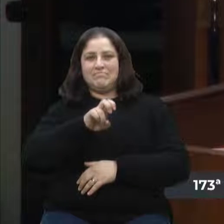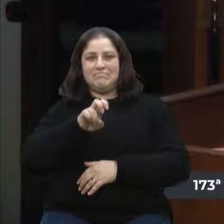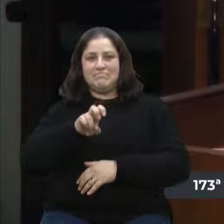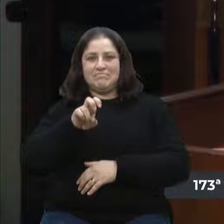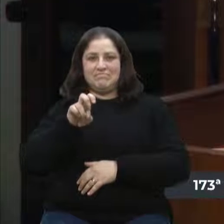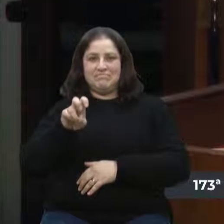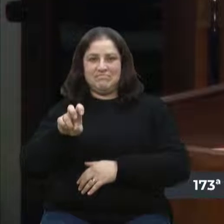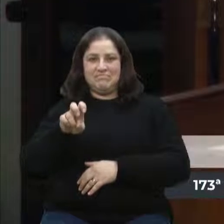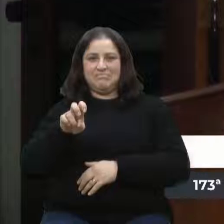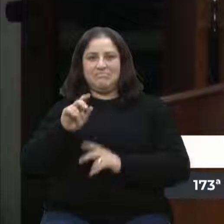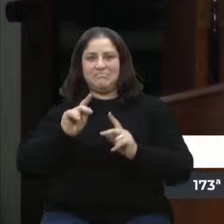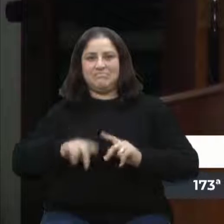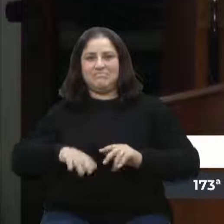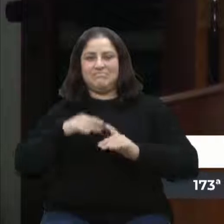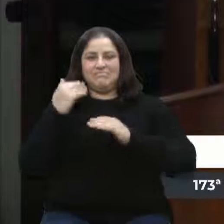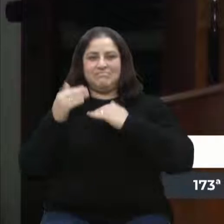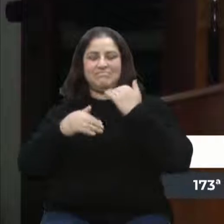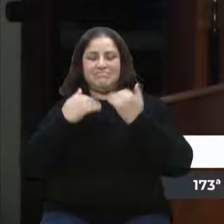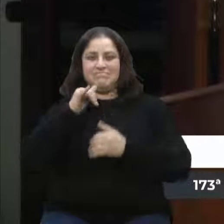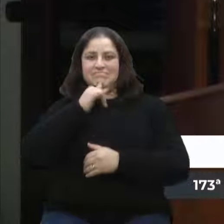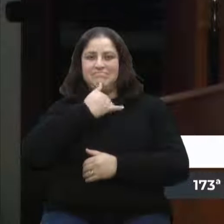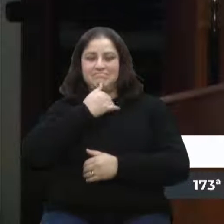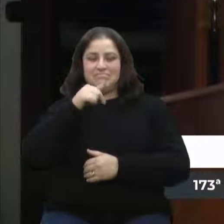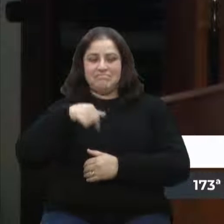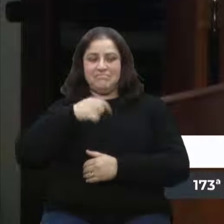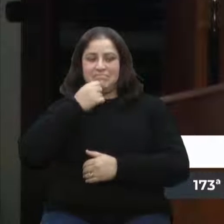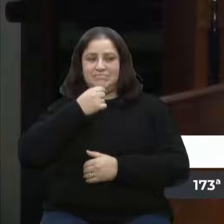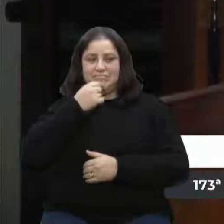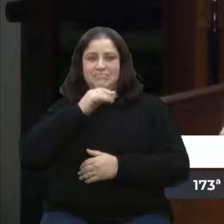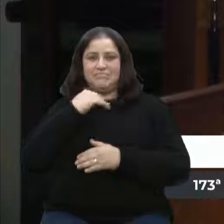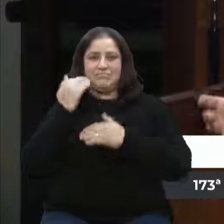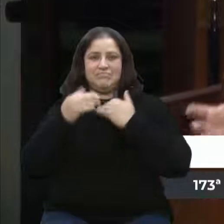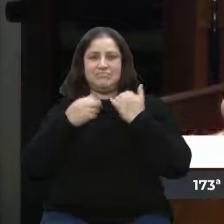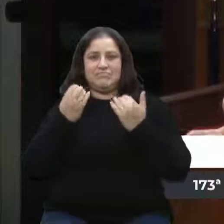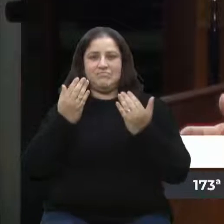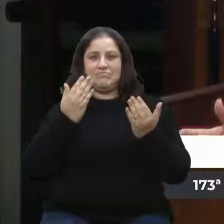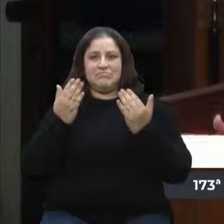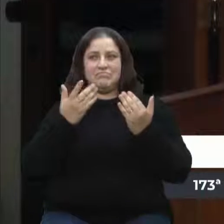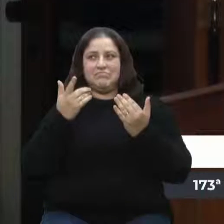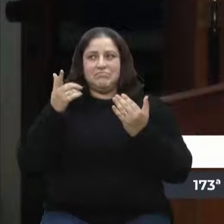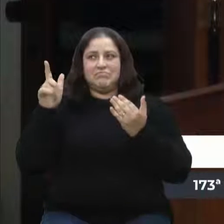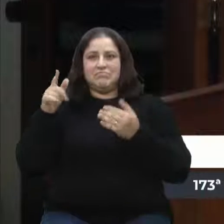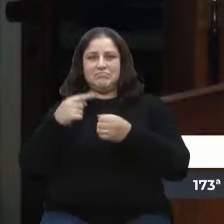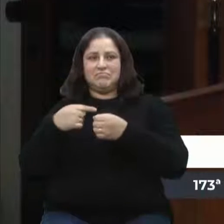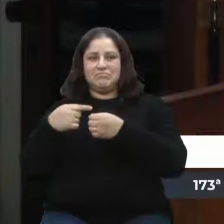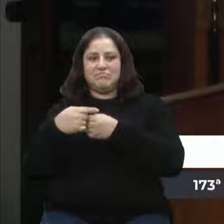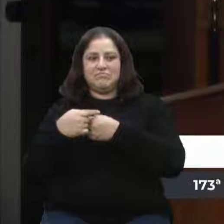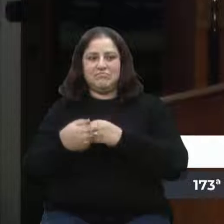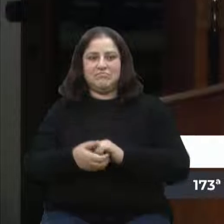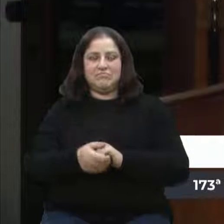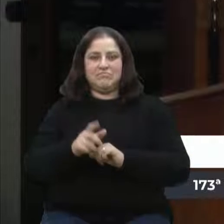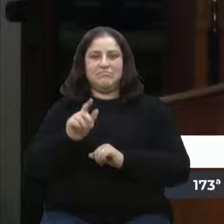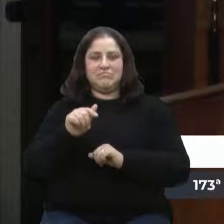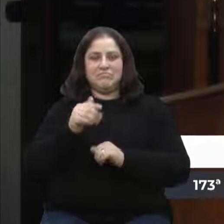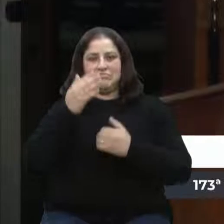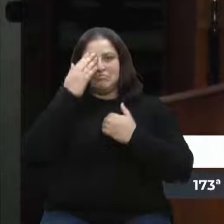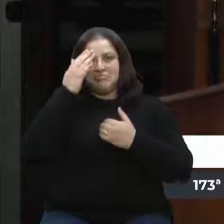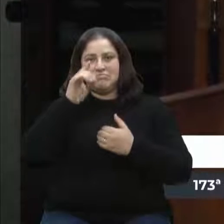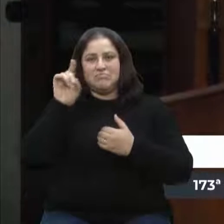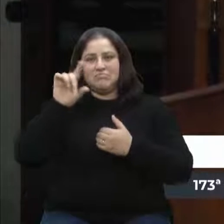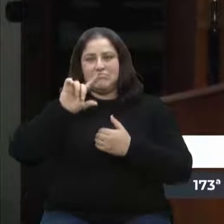1.555 óbitos, né? A letalidade no município de Caxias do Sul, quando comparado a outros municípios, ela, graças a Deus,